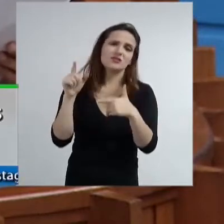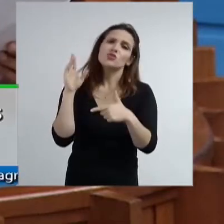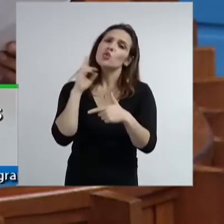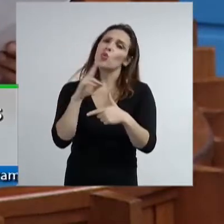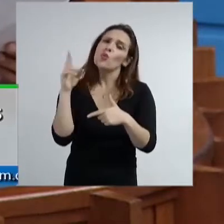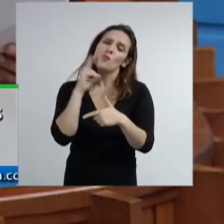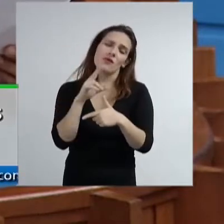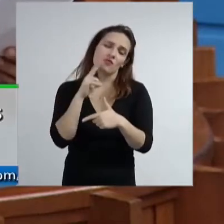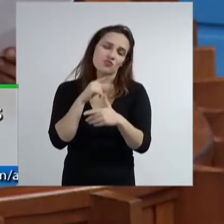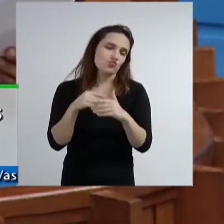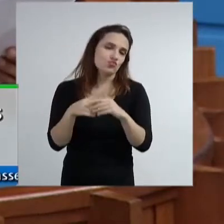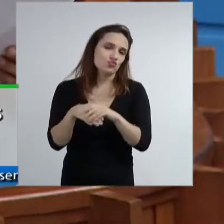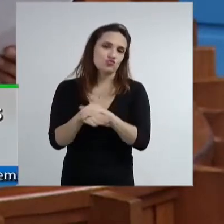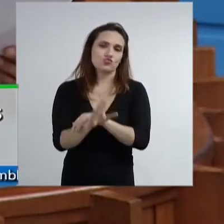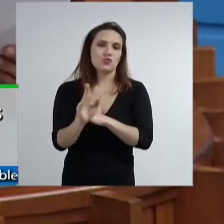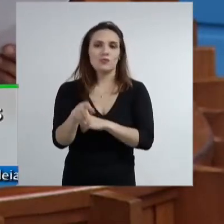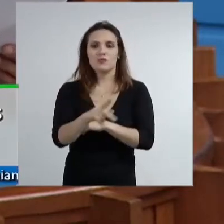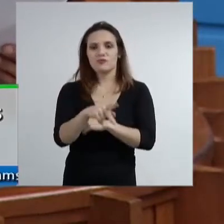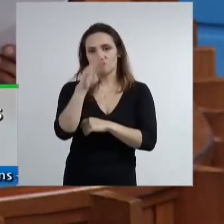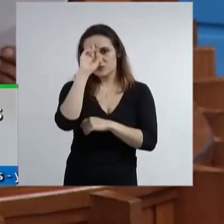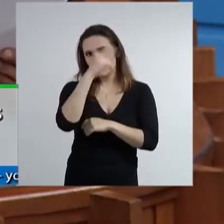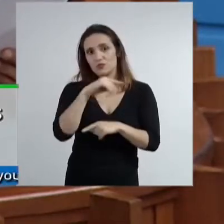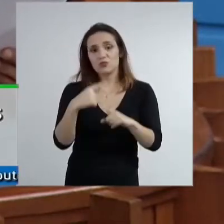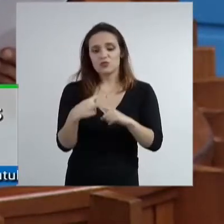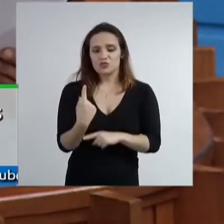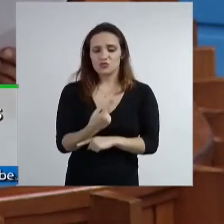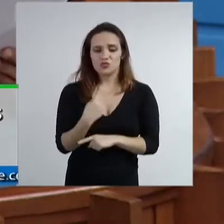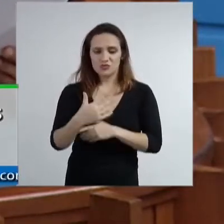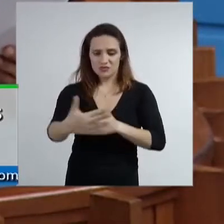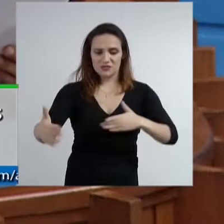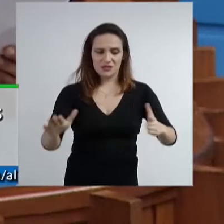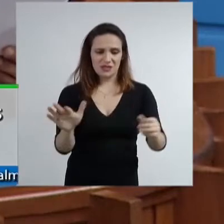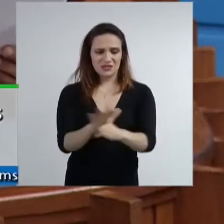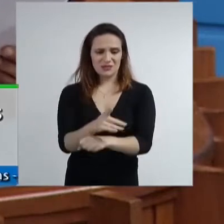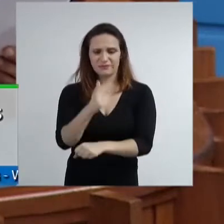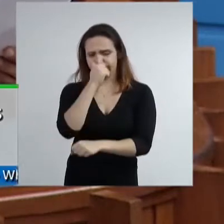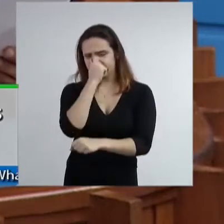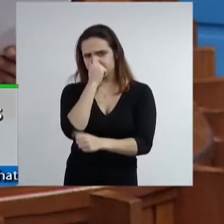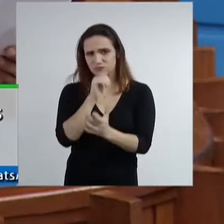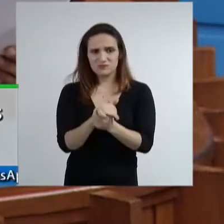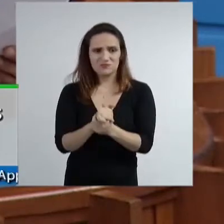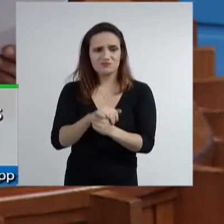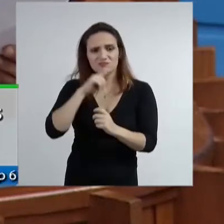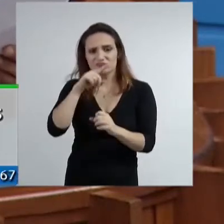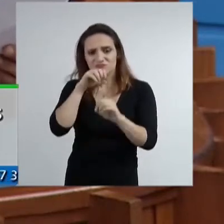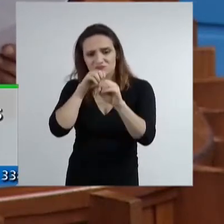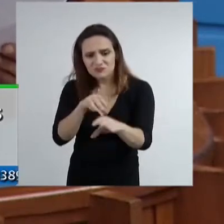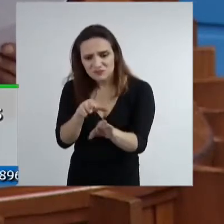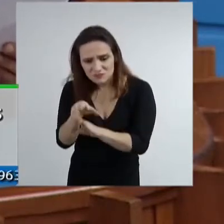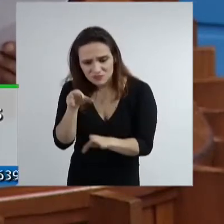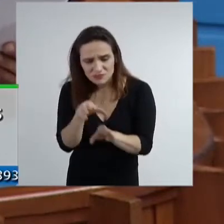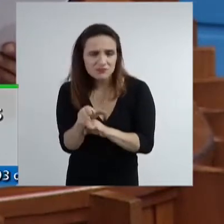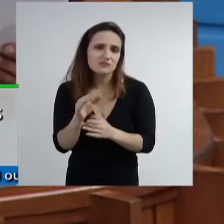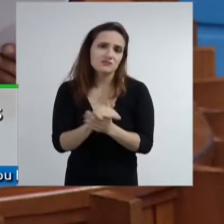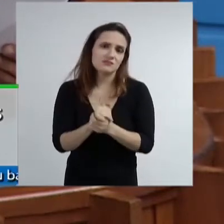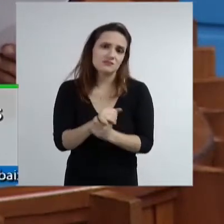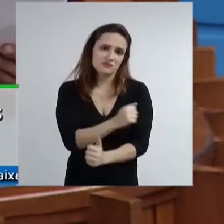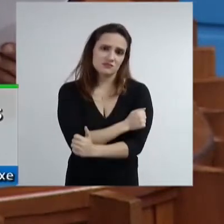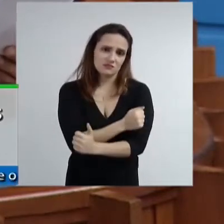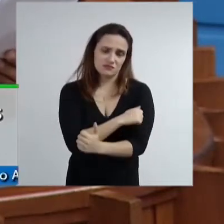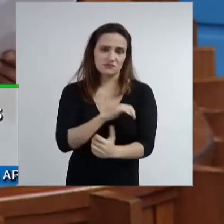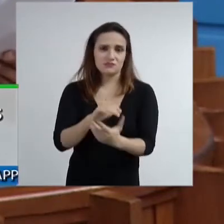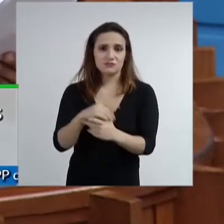do professor, sozinho, em meio às salas cheias, dificuldade de formação. Então,